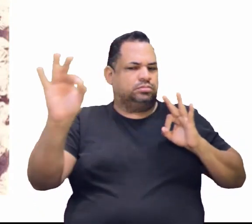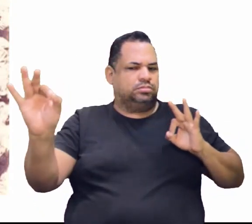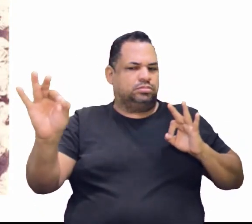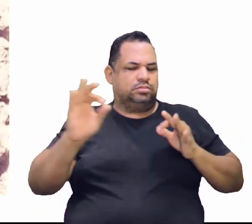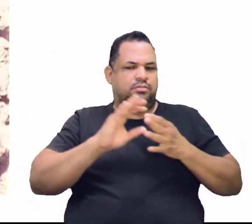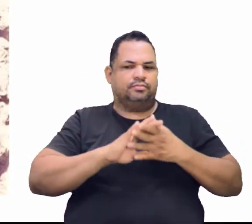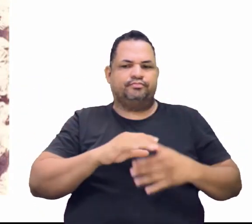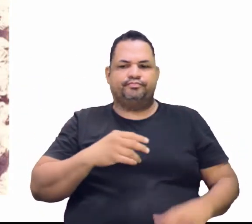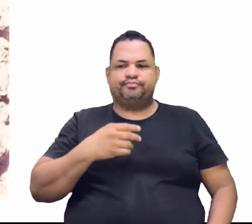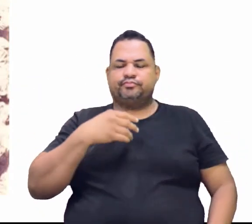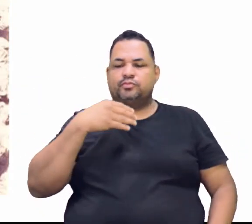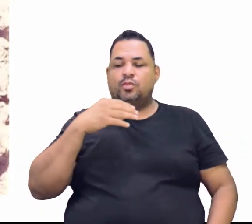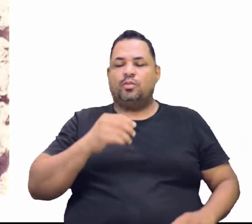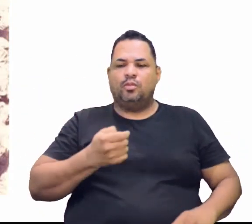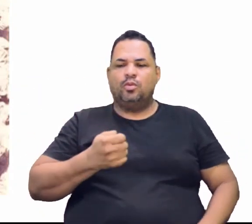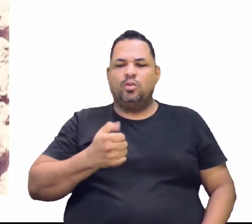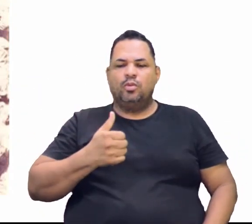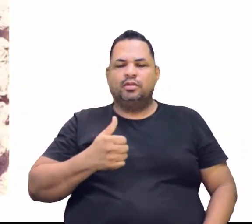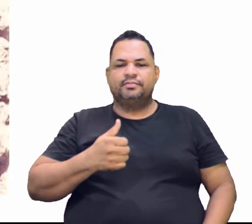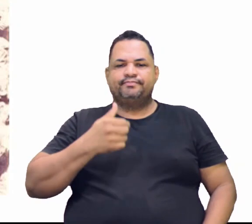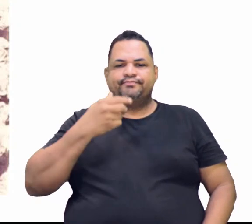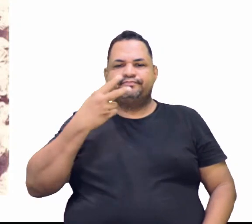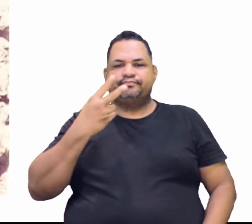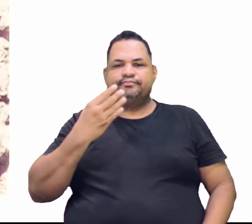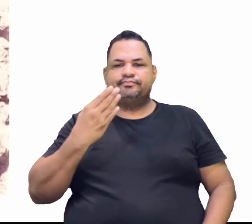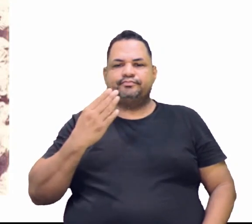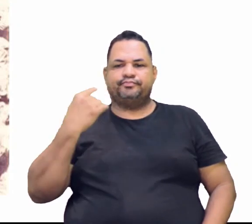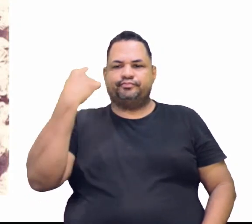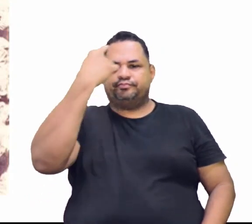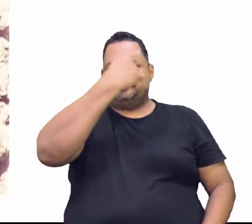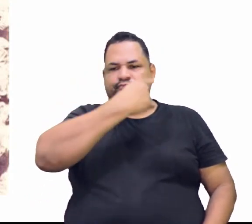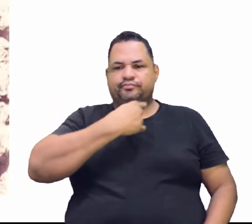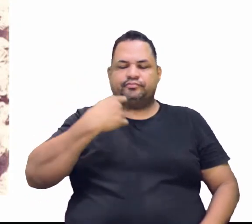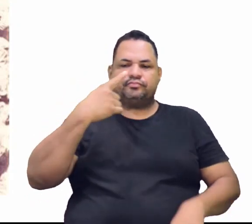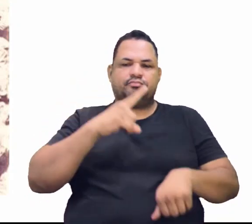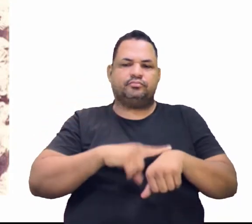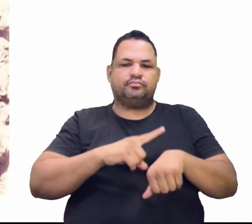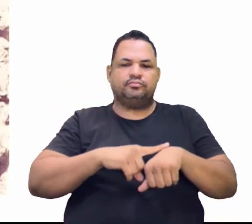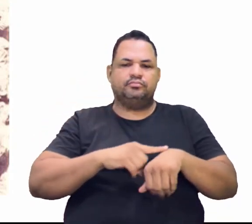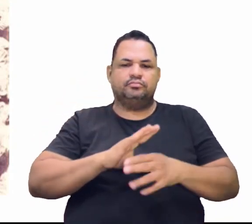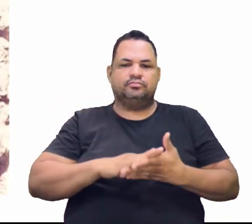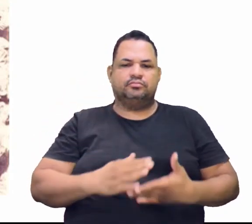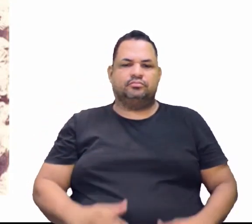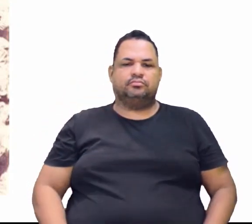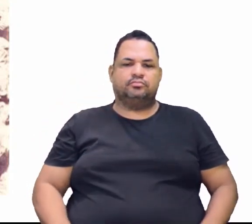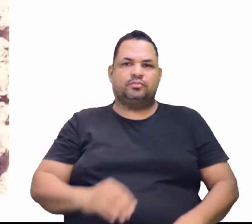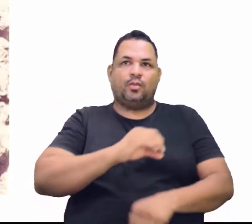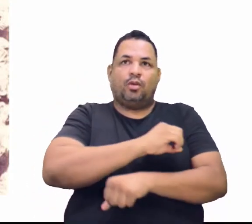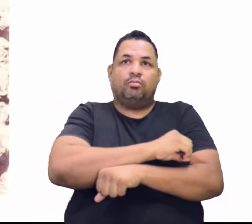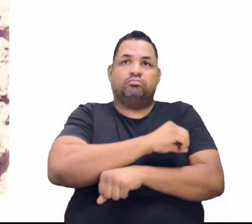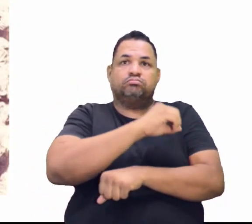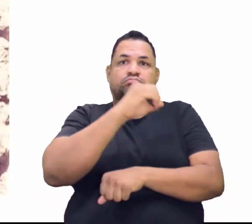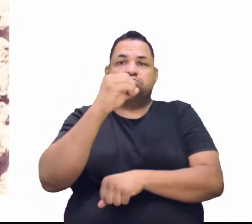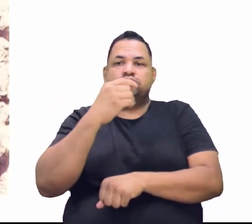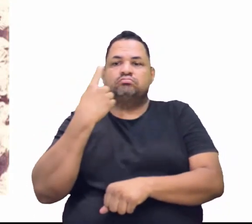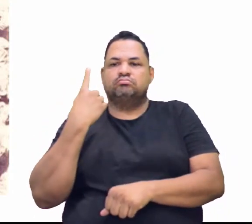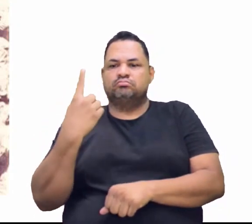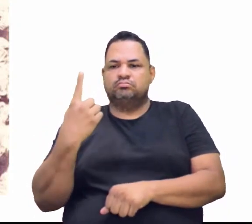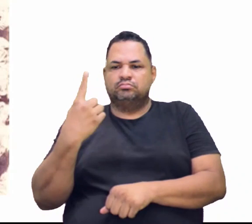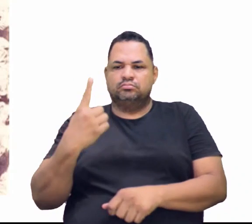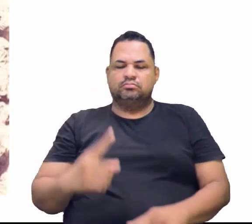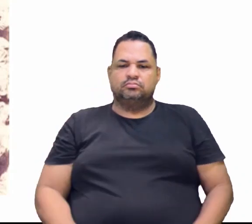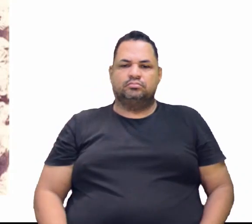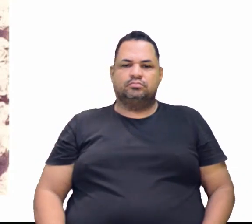quase 24 horas, direto. Agora você imagina, quer dizer, basicamente um dia, né, de viagem. Agora